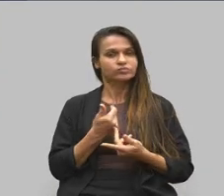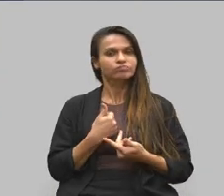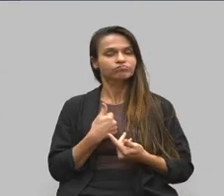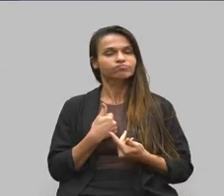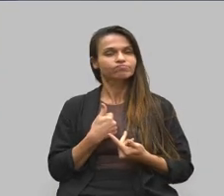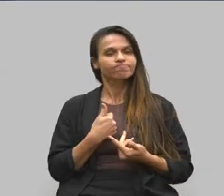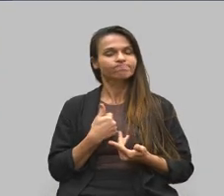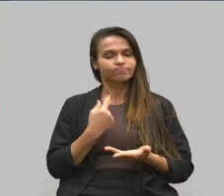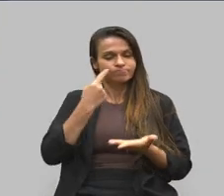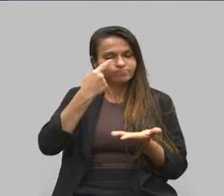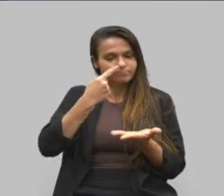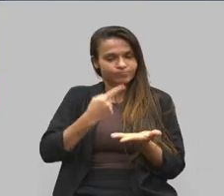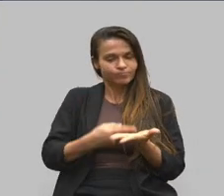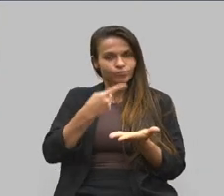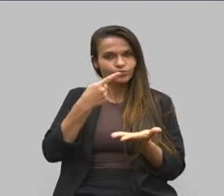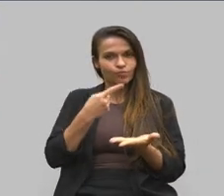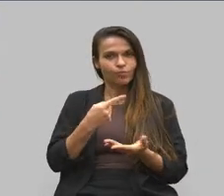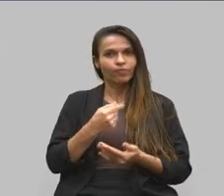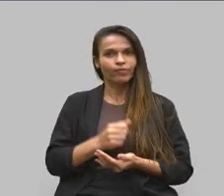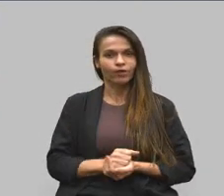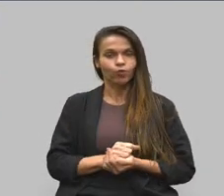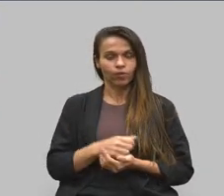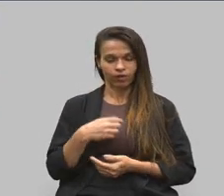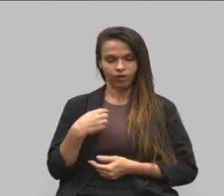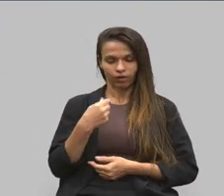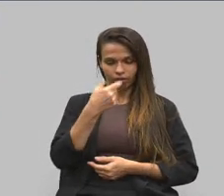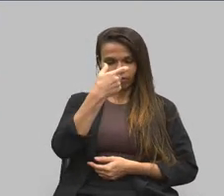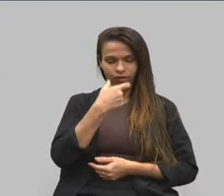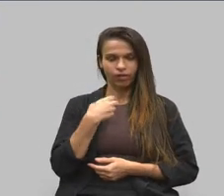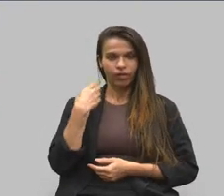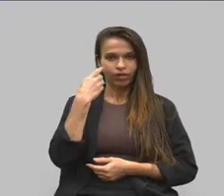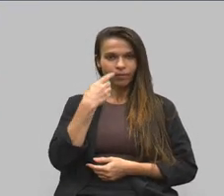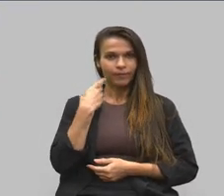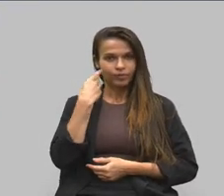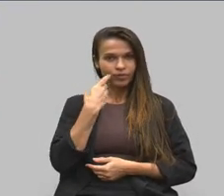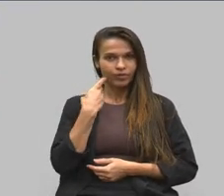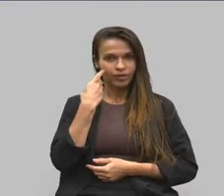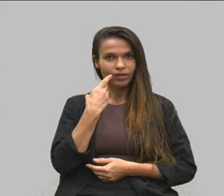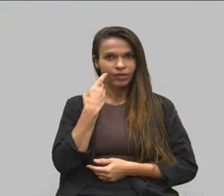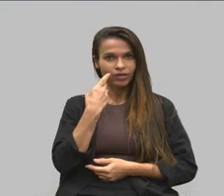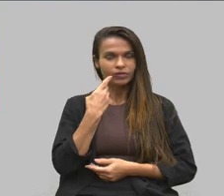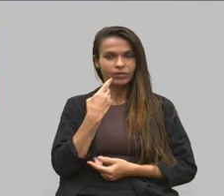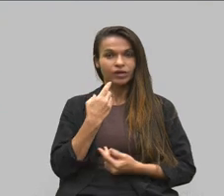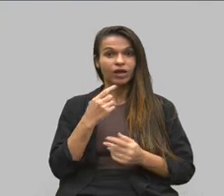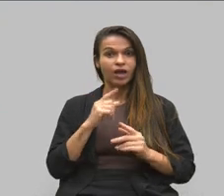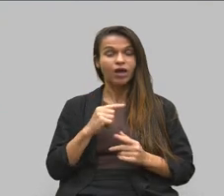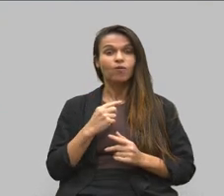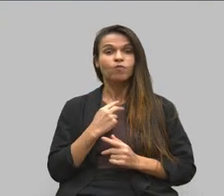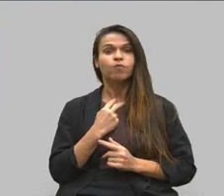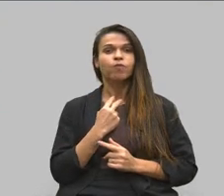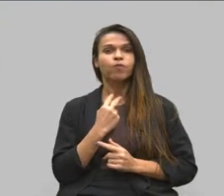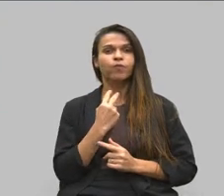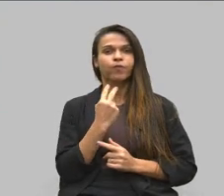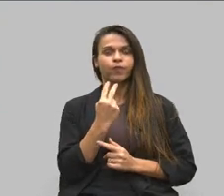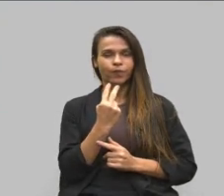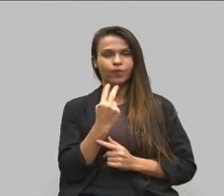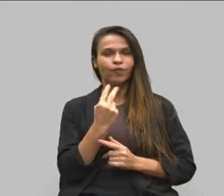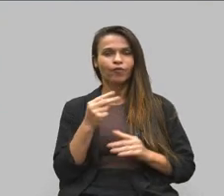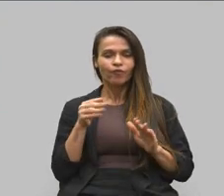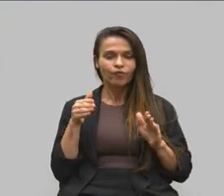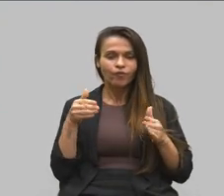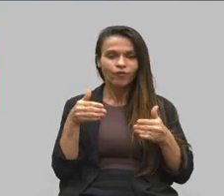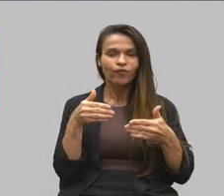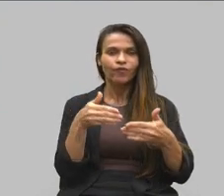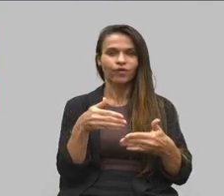contem com este Deputado como um deputado porta-voz eh dessas